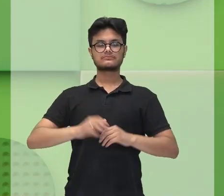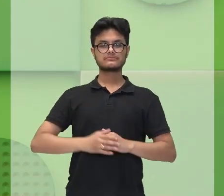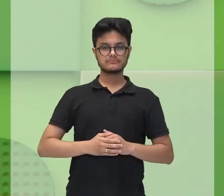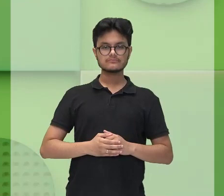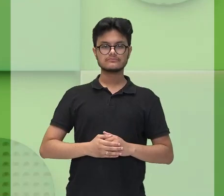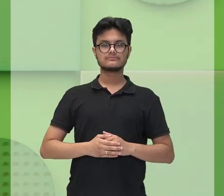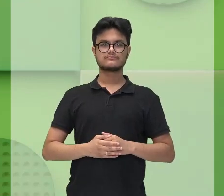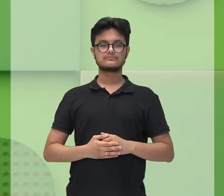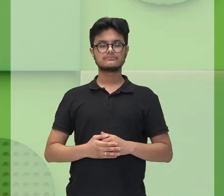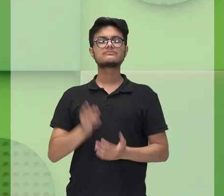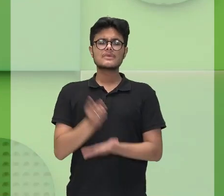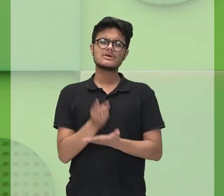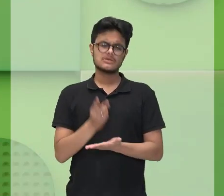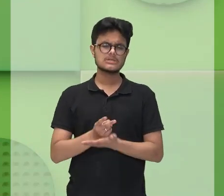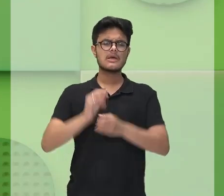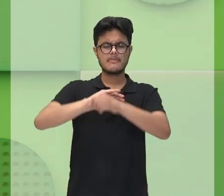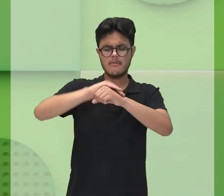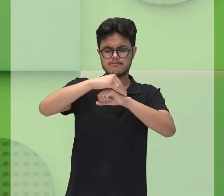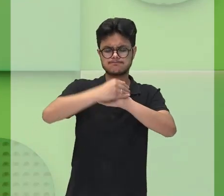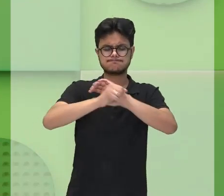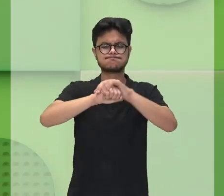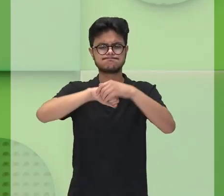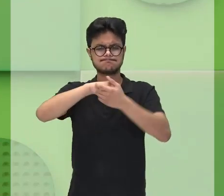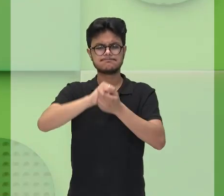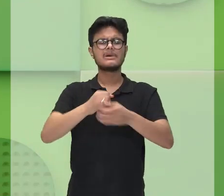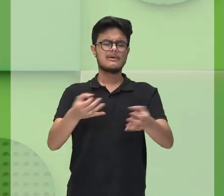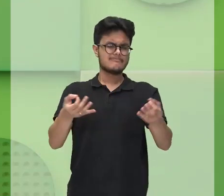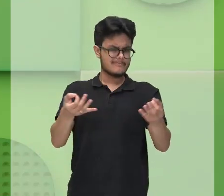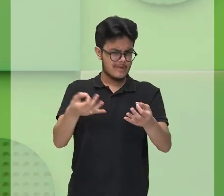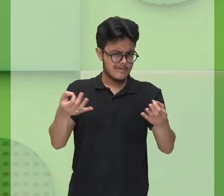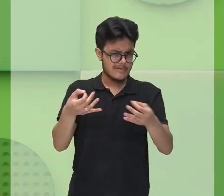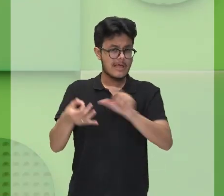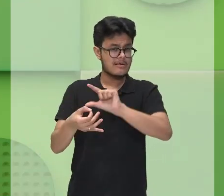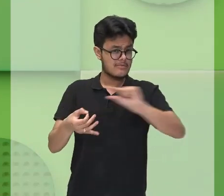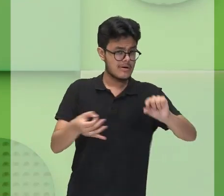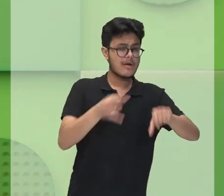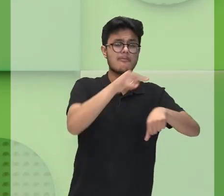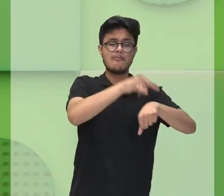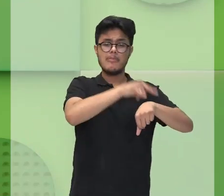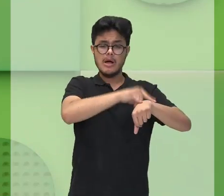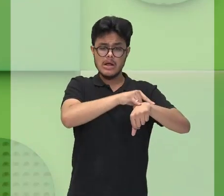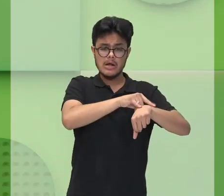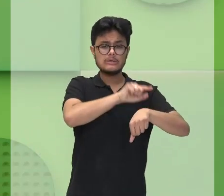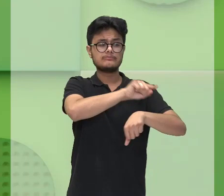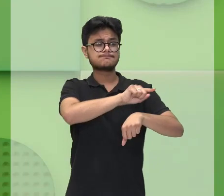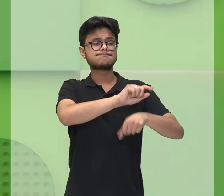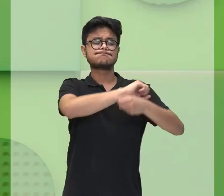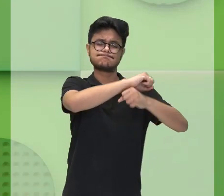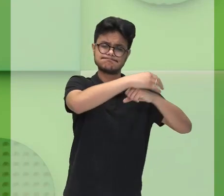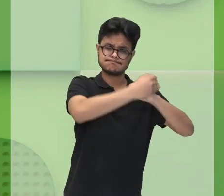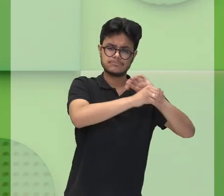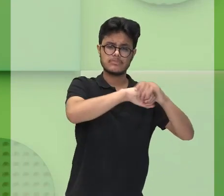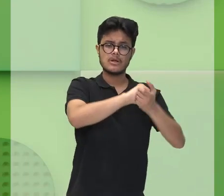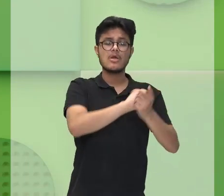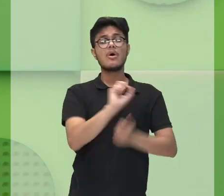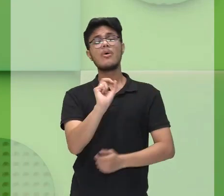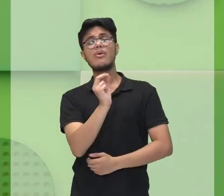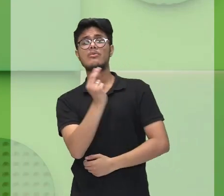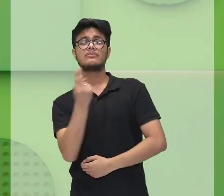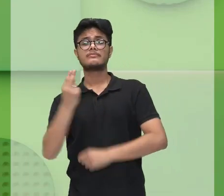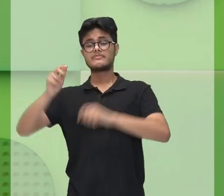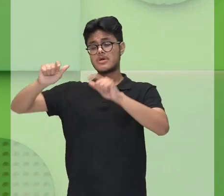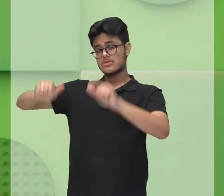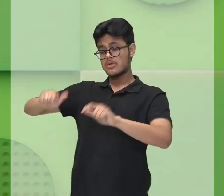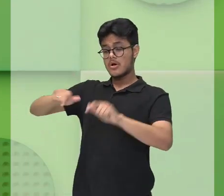a higienização de mãos, toda vez que você vai no banheiro e também em contato com ambientes